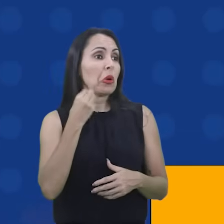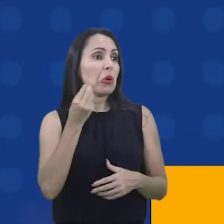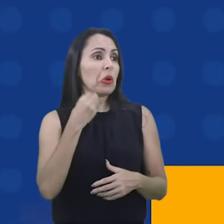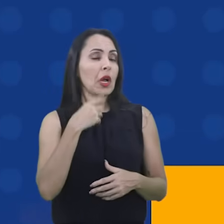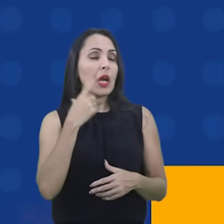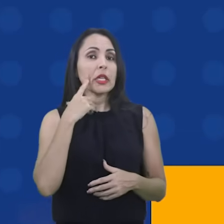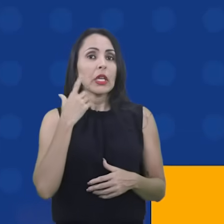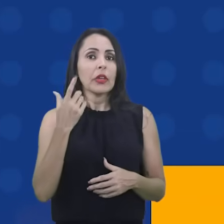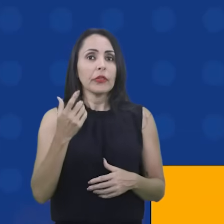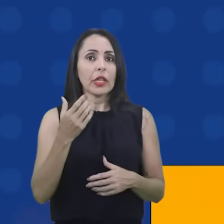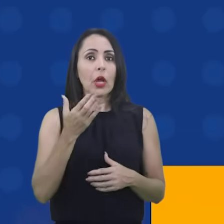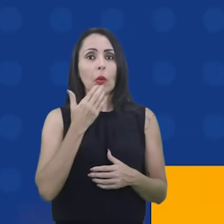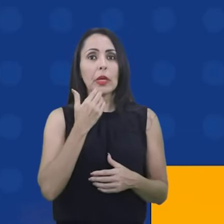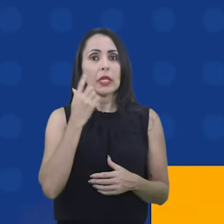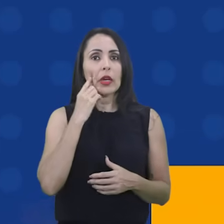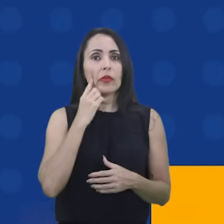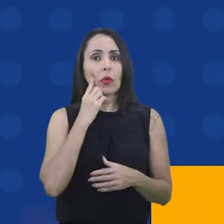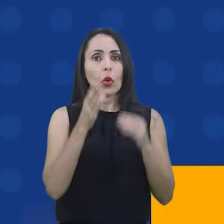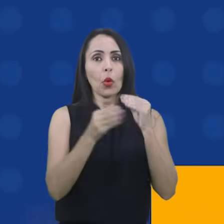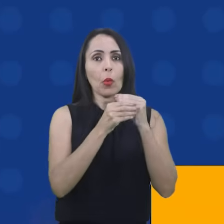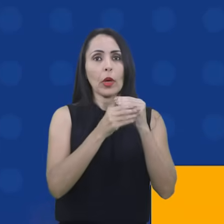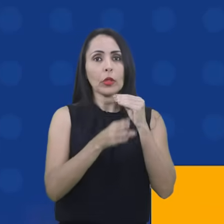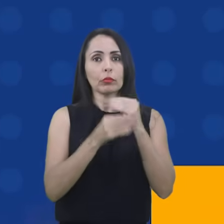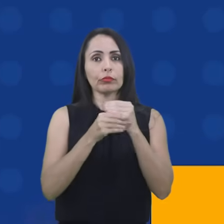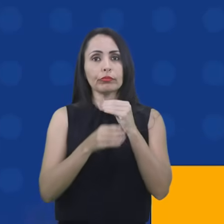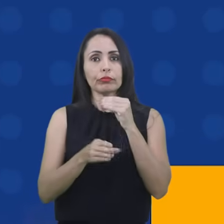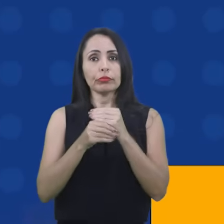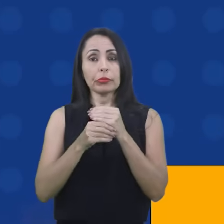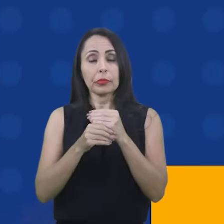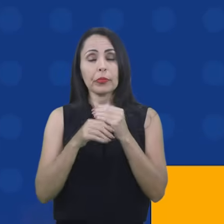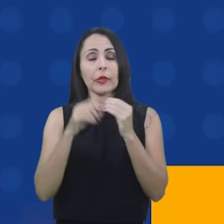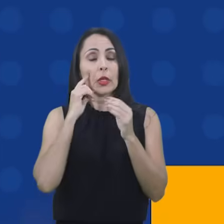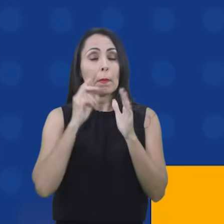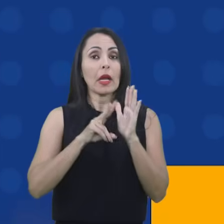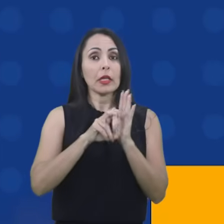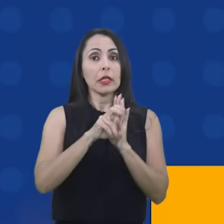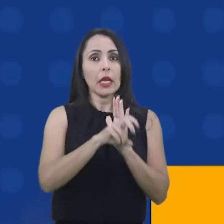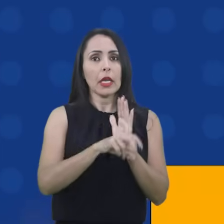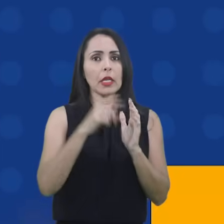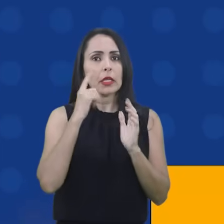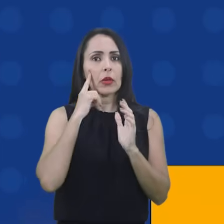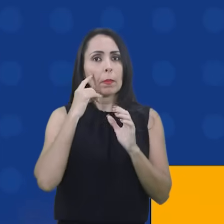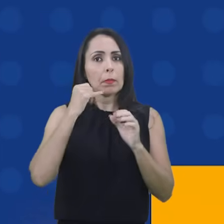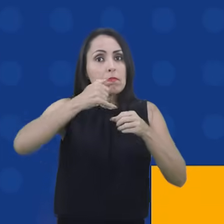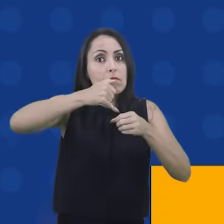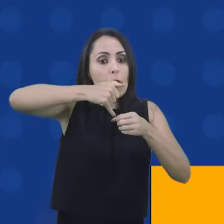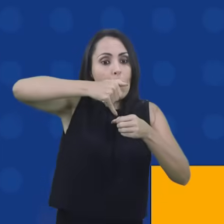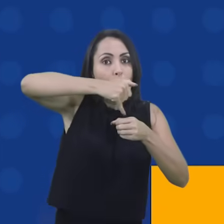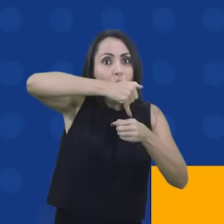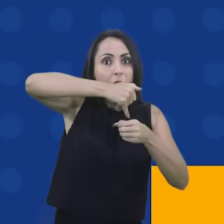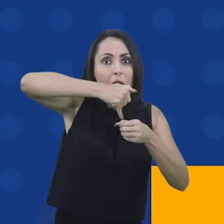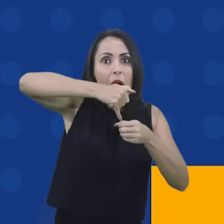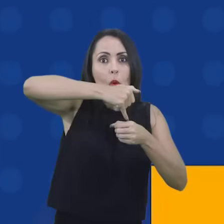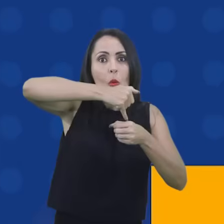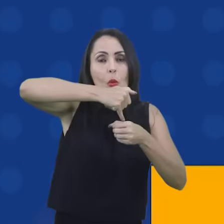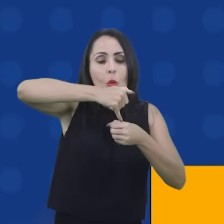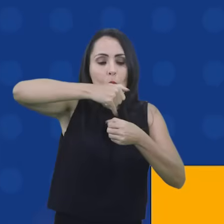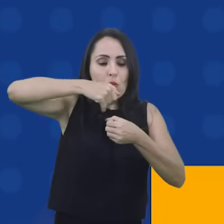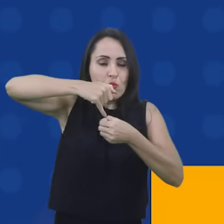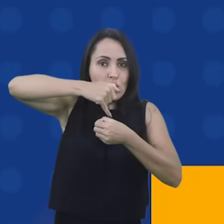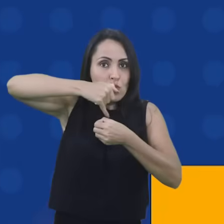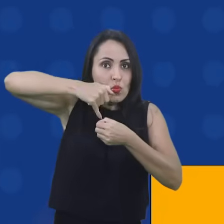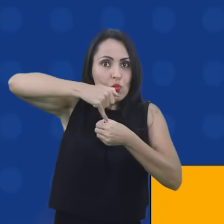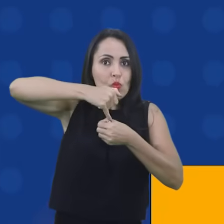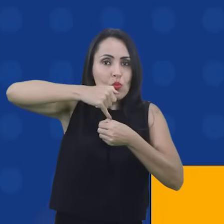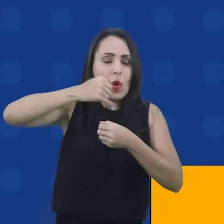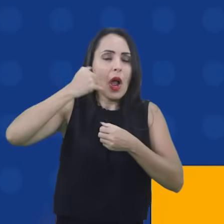restos de comida se acumulam, geram bactérias, né, e causam buracos, né, nos dentes, né. Esses buracos,